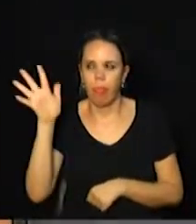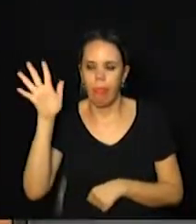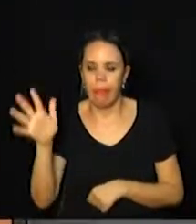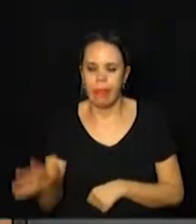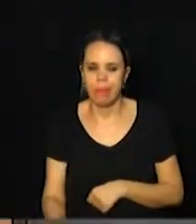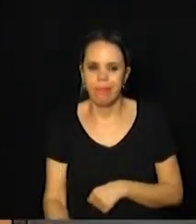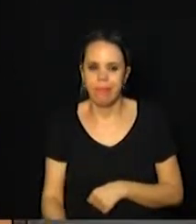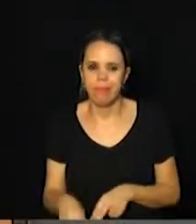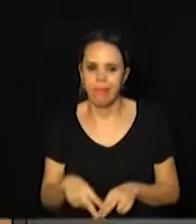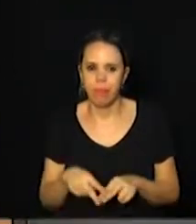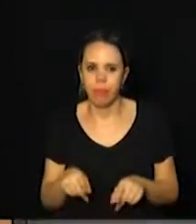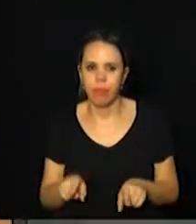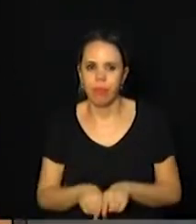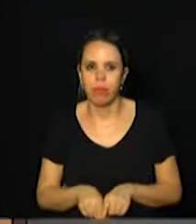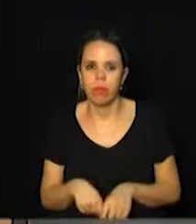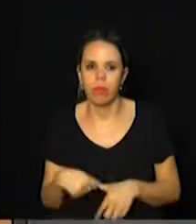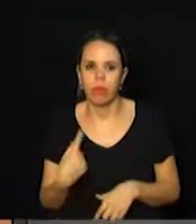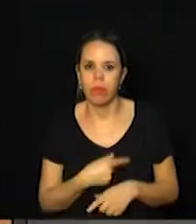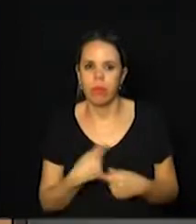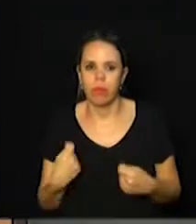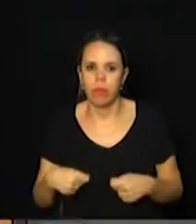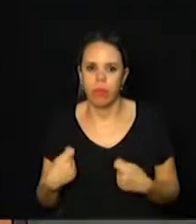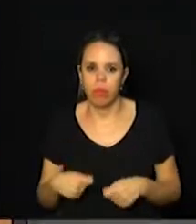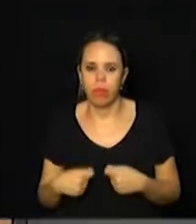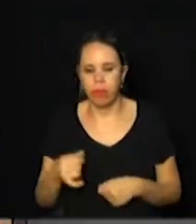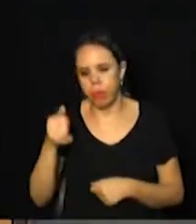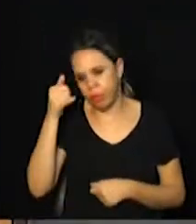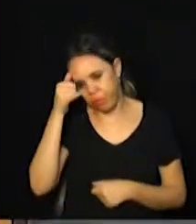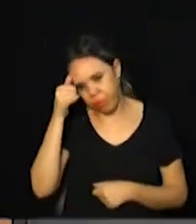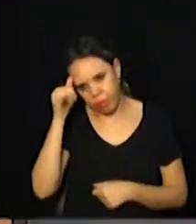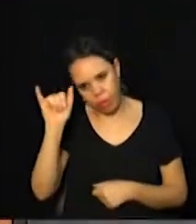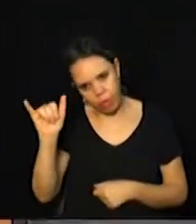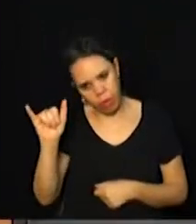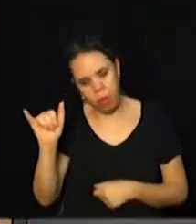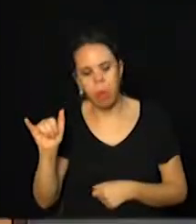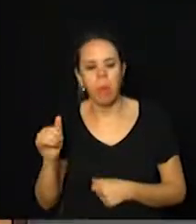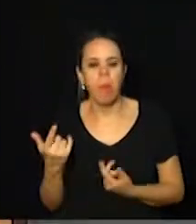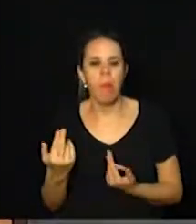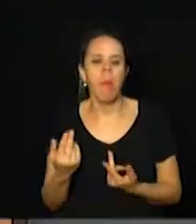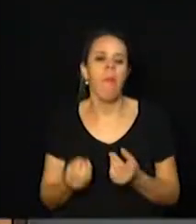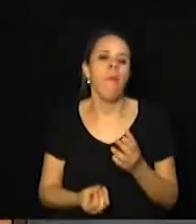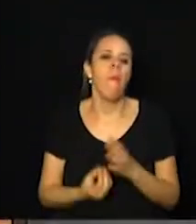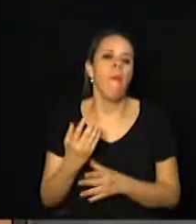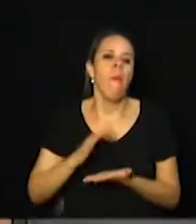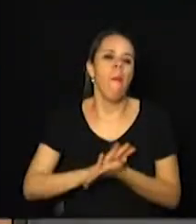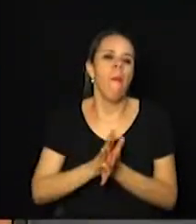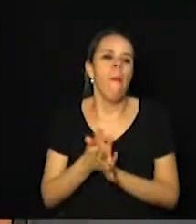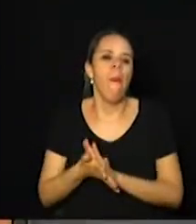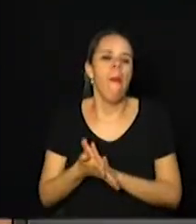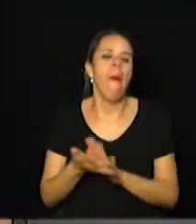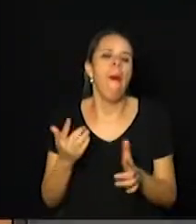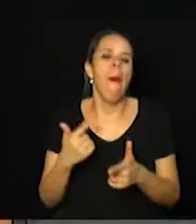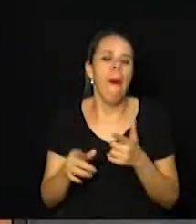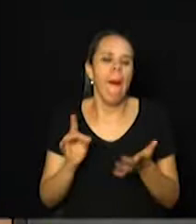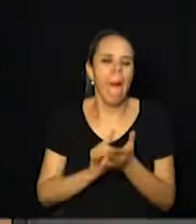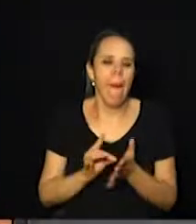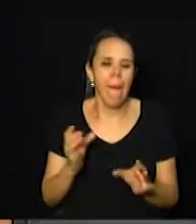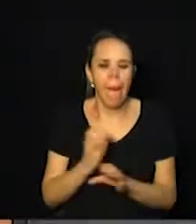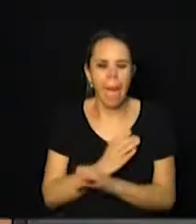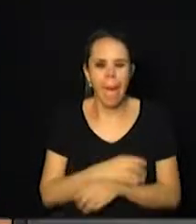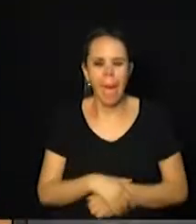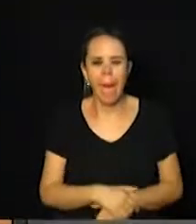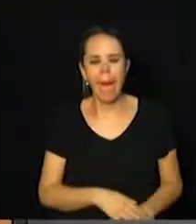por isso também nós precisamos combater medidas como essa Por que distorce a realidade totalmente